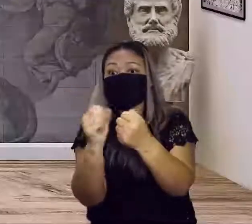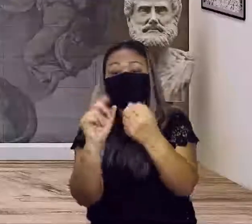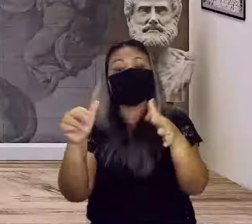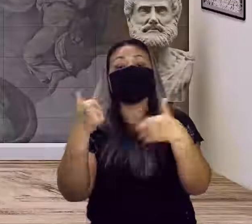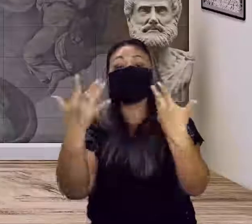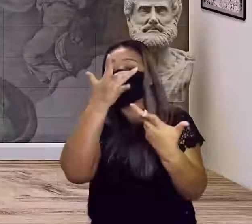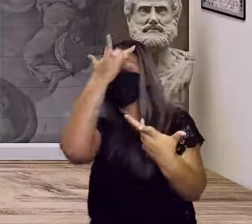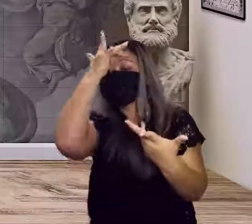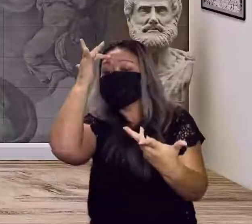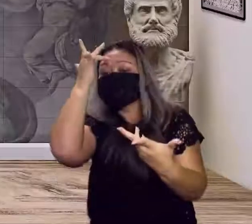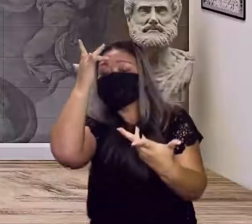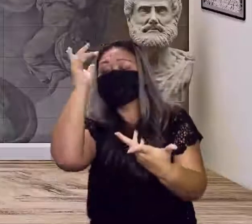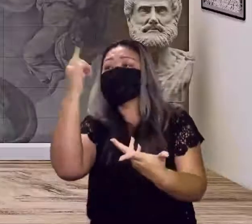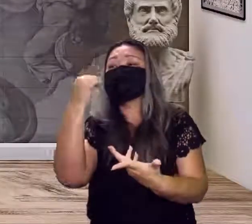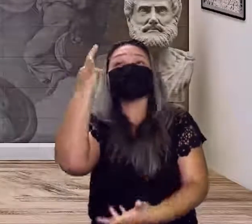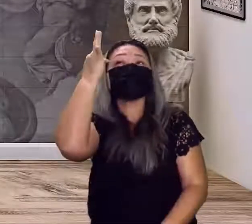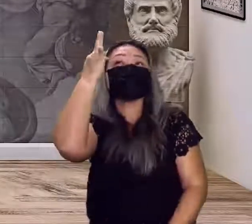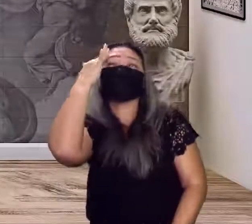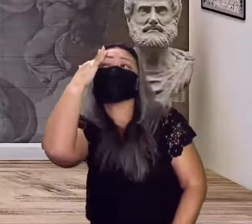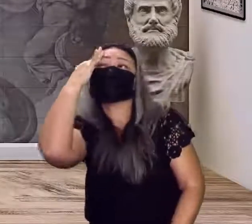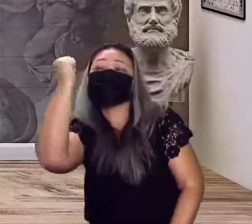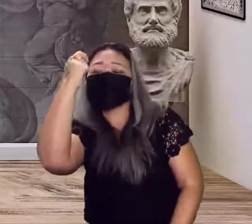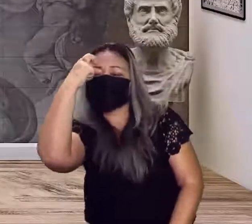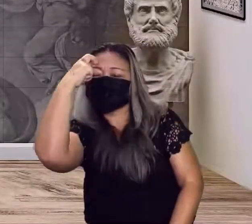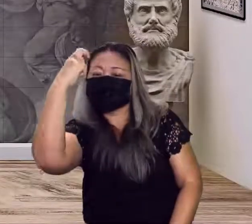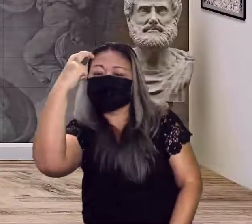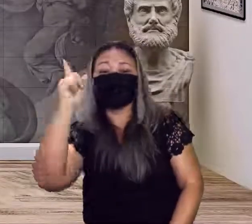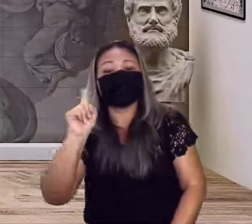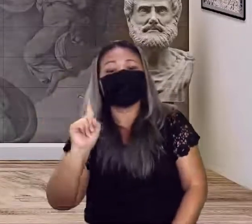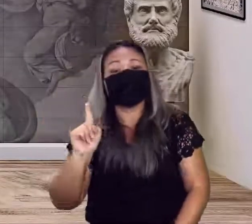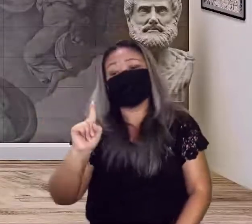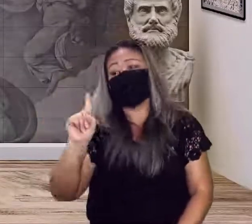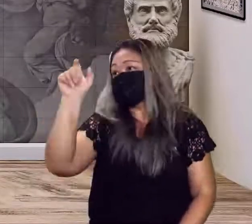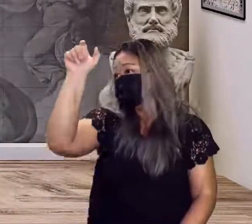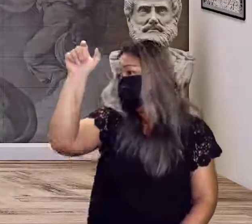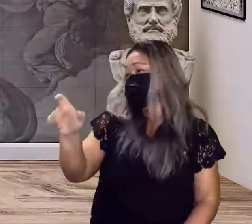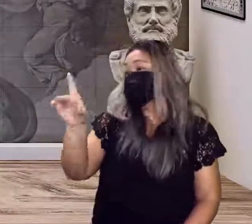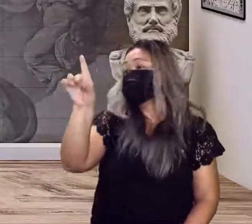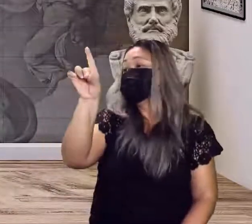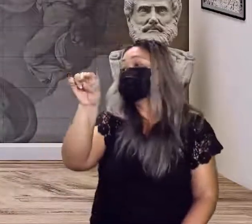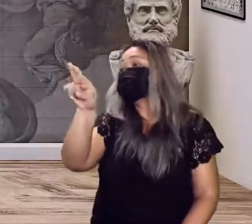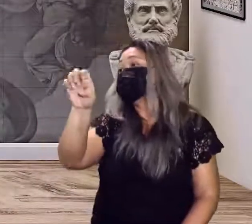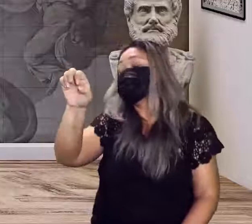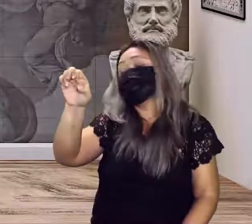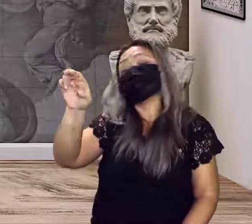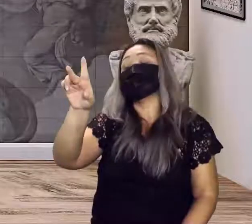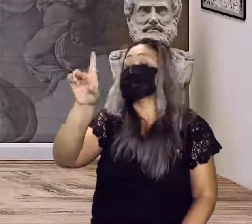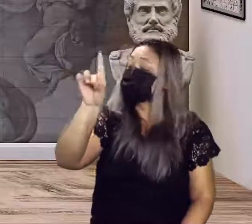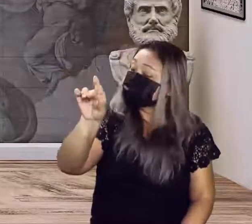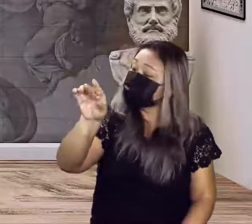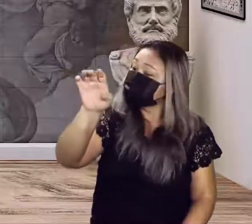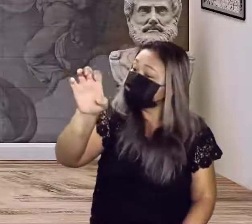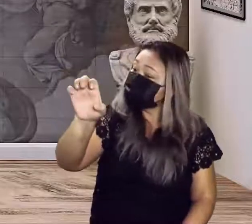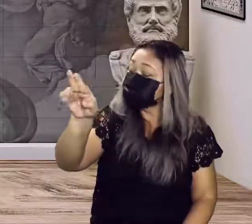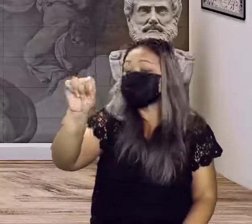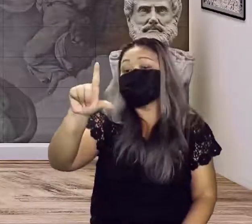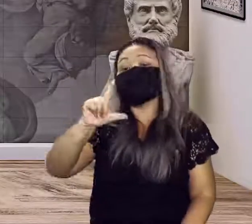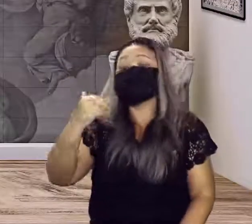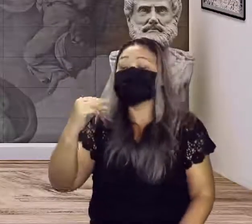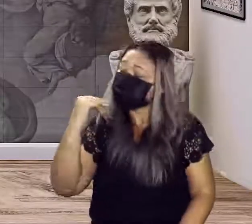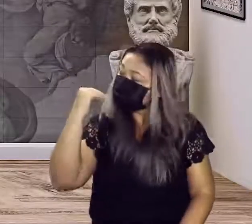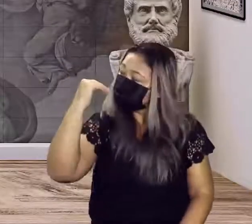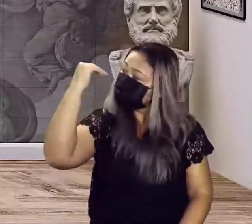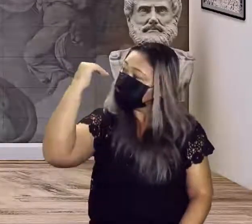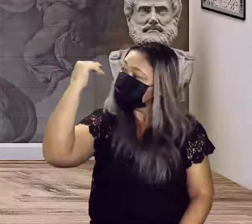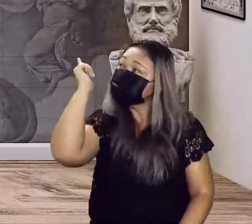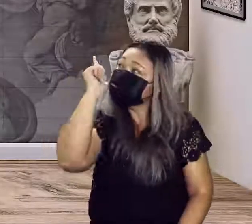as pessoas dizem, ah, o cara é filósofo, ele é sábio. Não, ele não pode se tornar um Deus. Ele não alcança jamais a sua